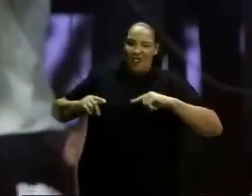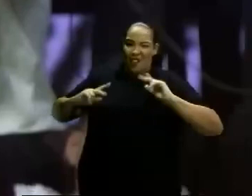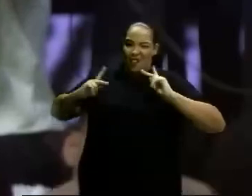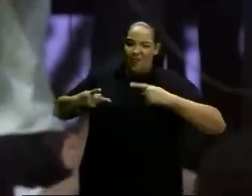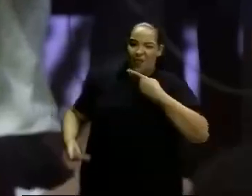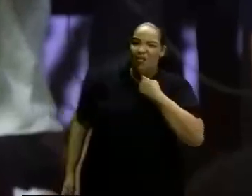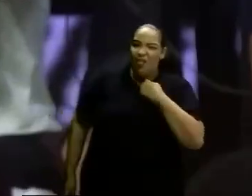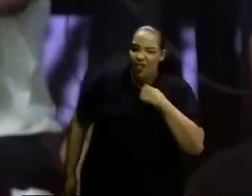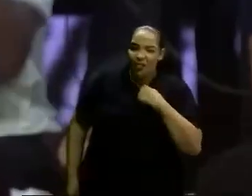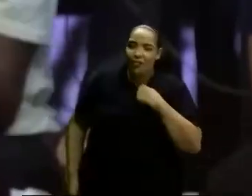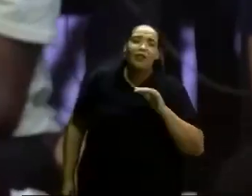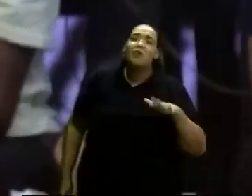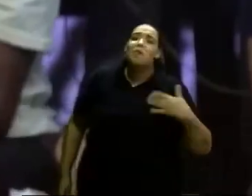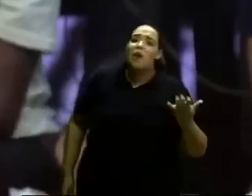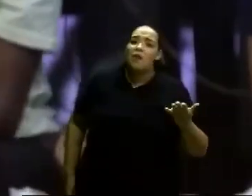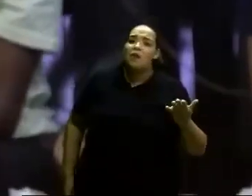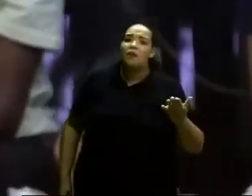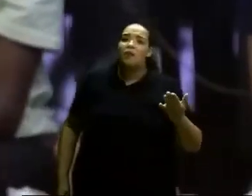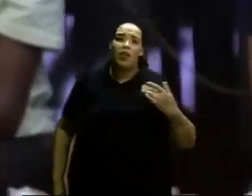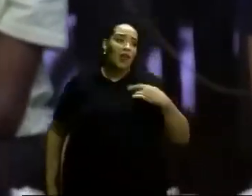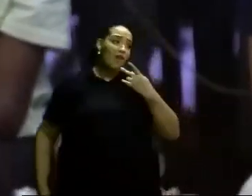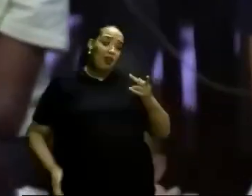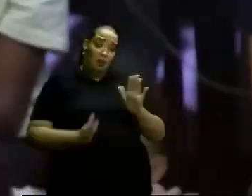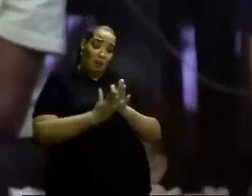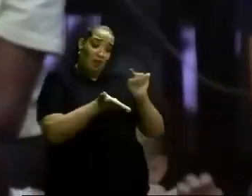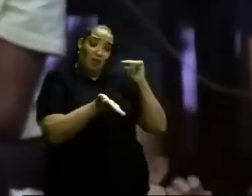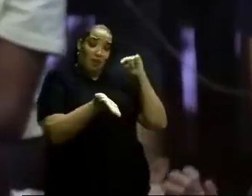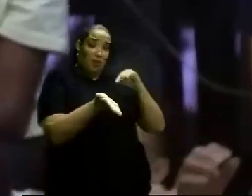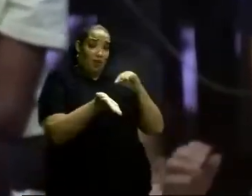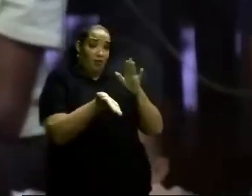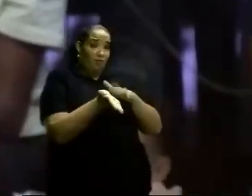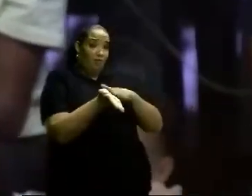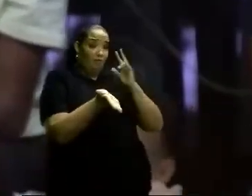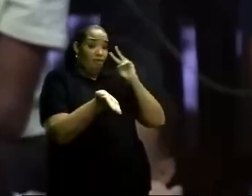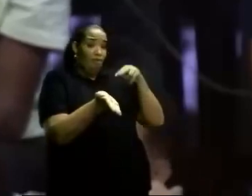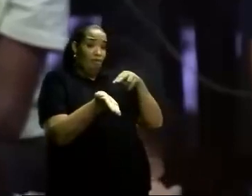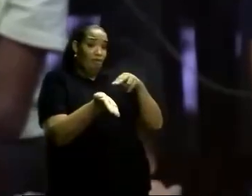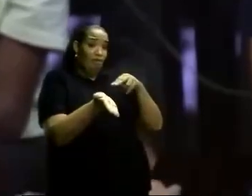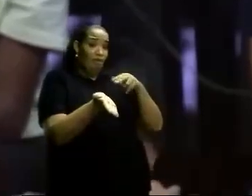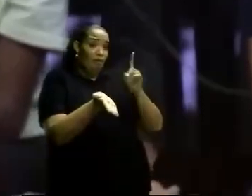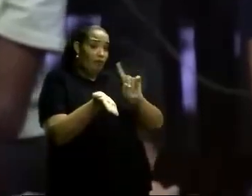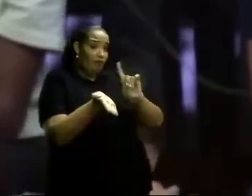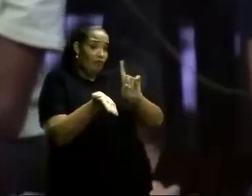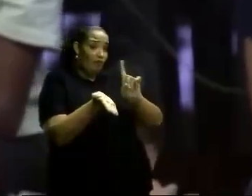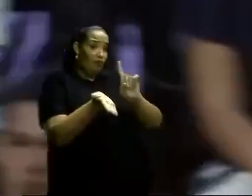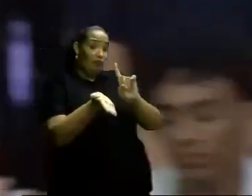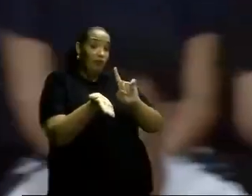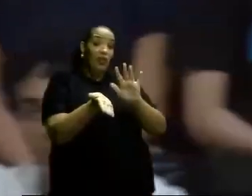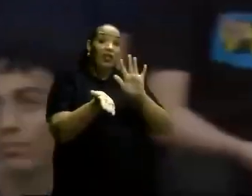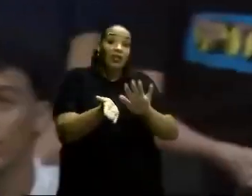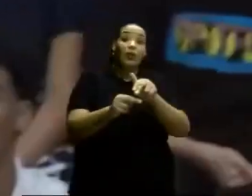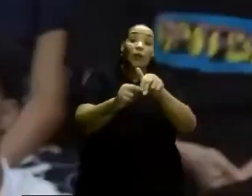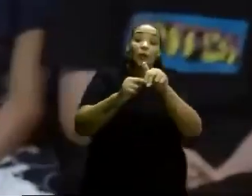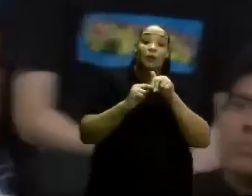A motivação é qual? Não estou eu que estou dizendo, é a Bíblia. Ele disse, e para que eu saciasse a minha sede? E para